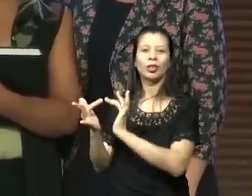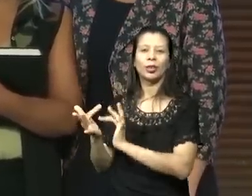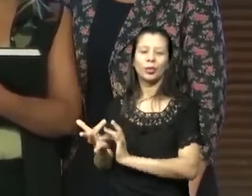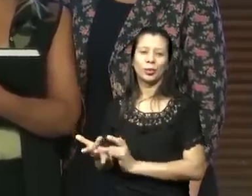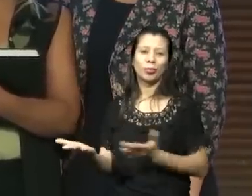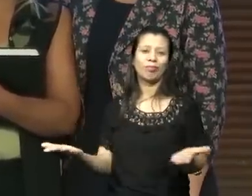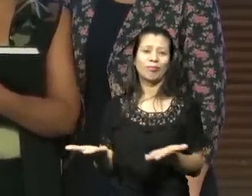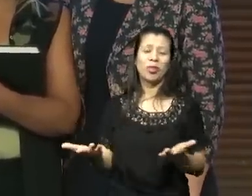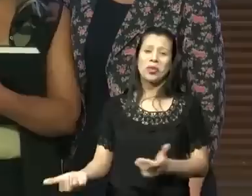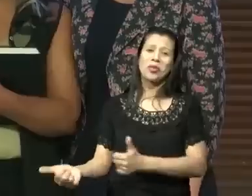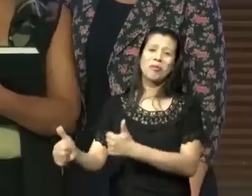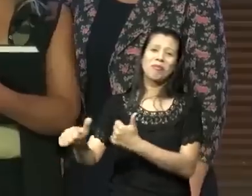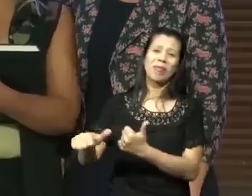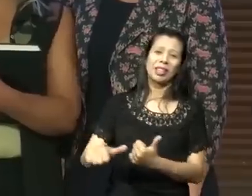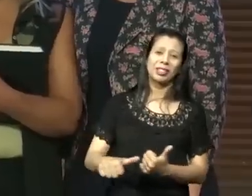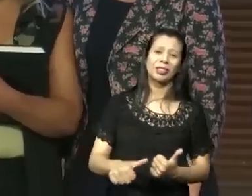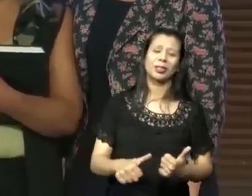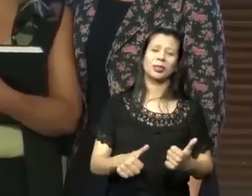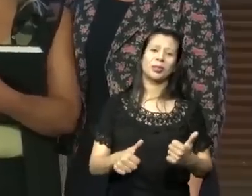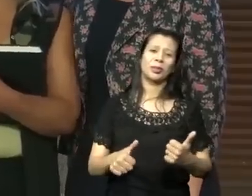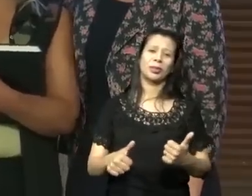através das águas mais